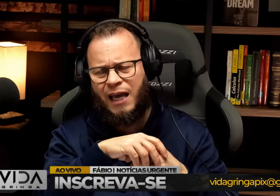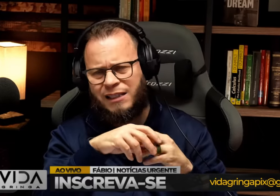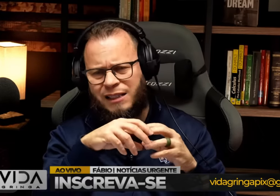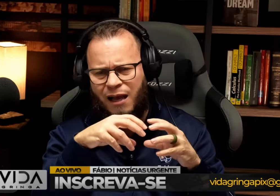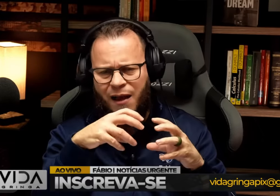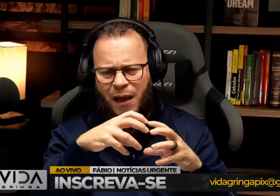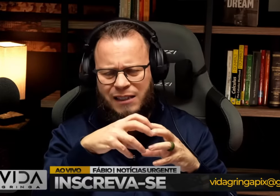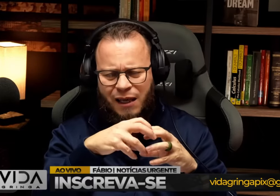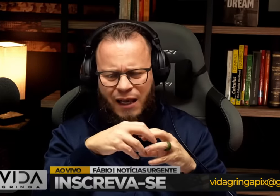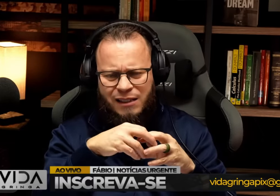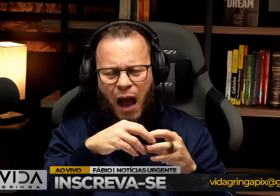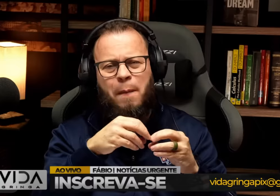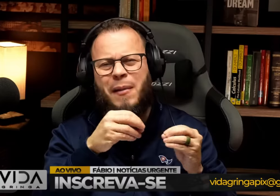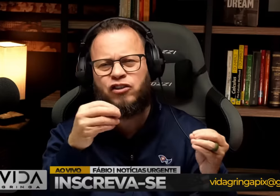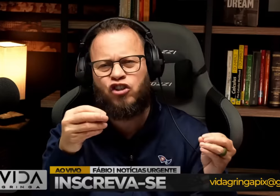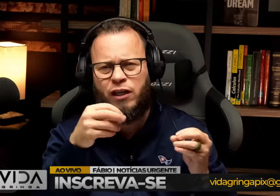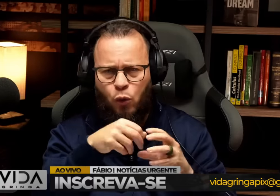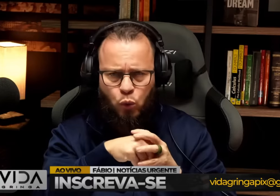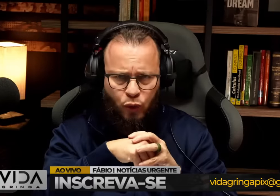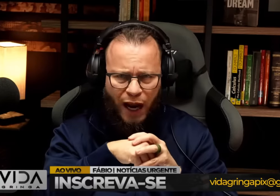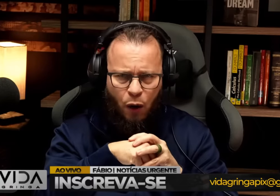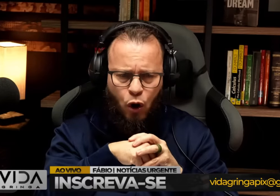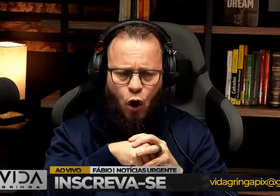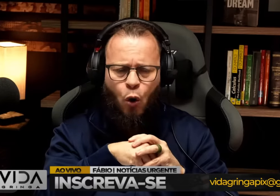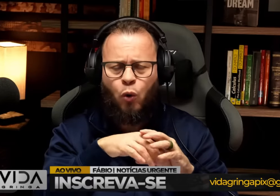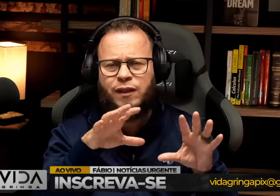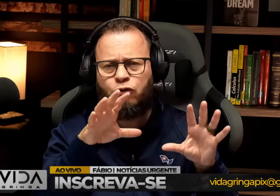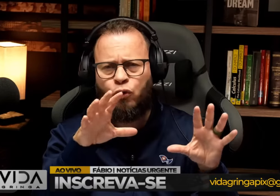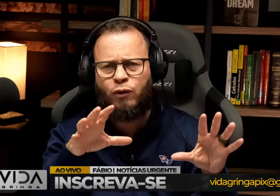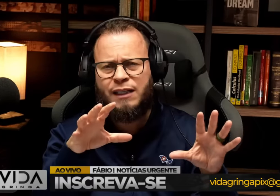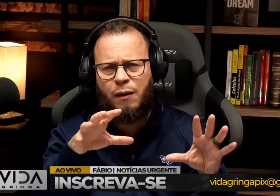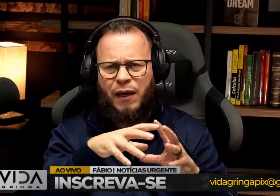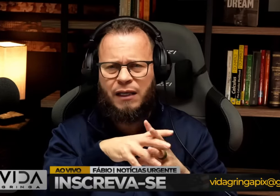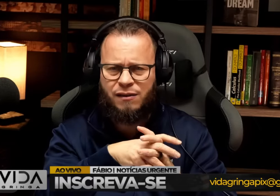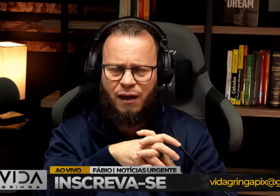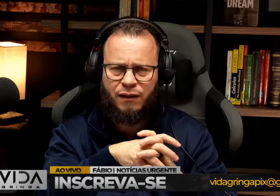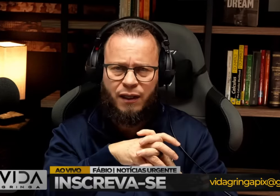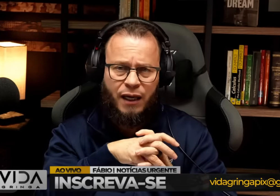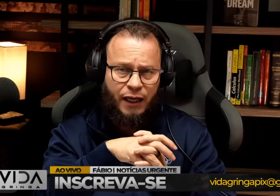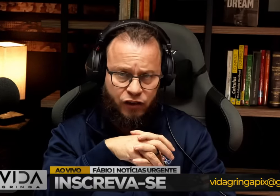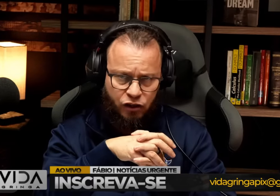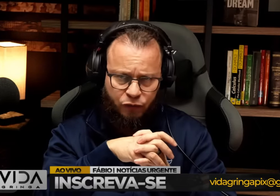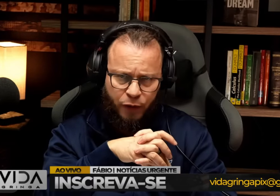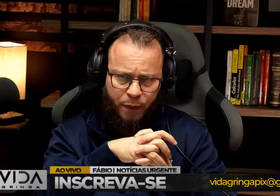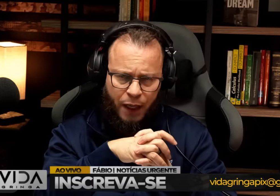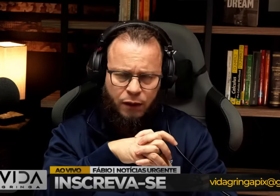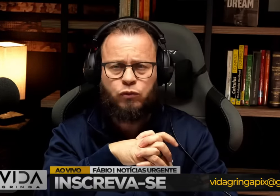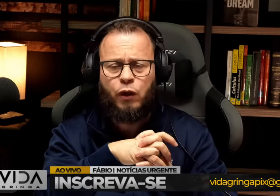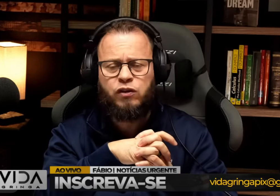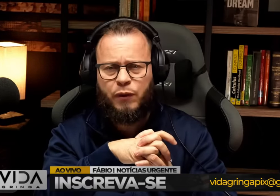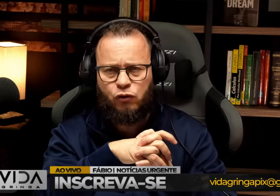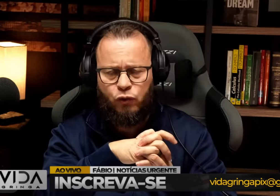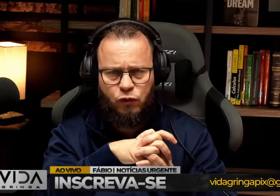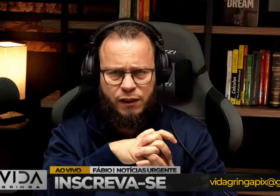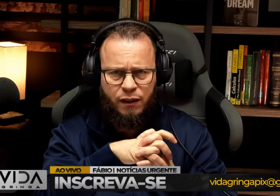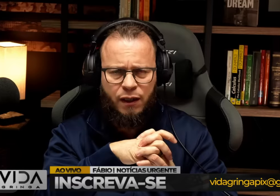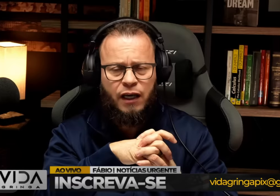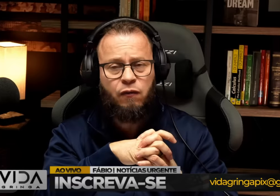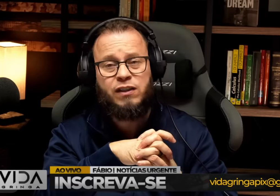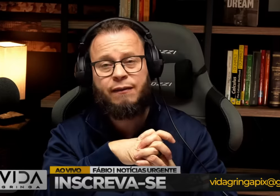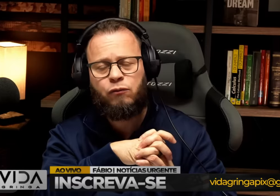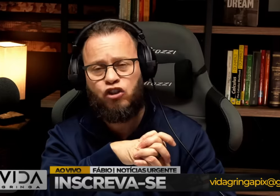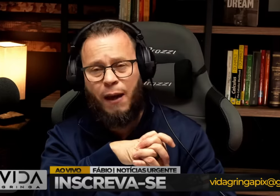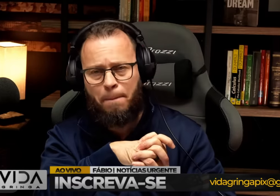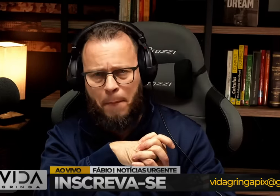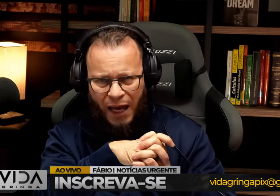contra essa armadilha cultural, contra toda essa palhaçada que a gente vê. Então, Deus abençoe você.